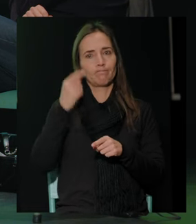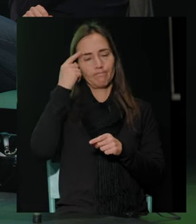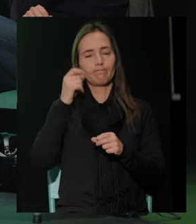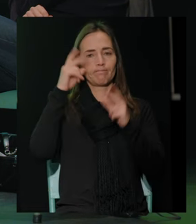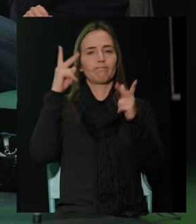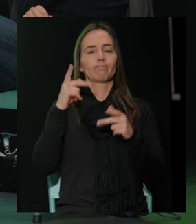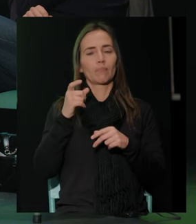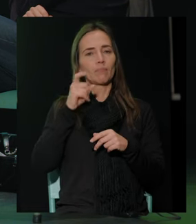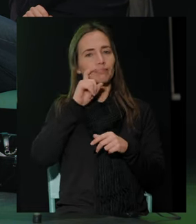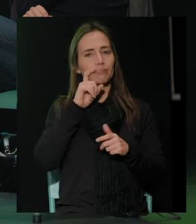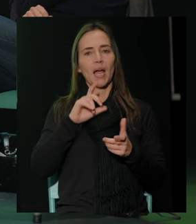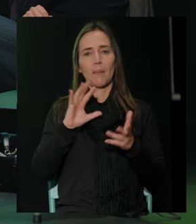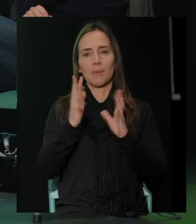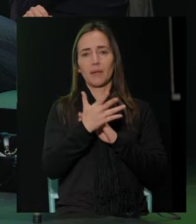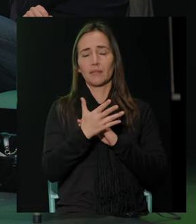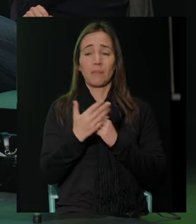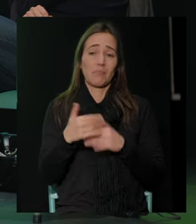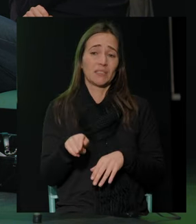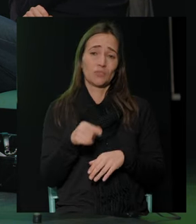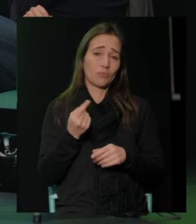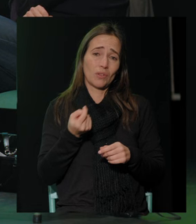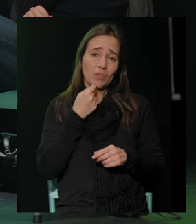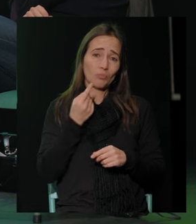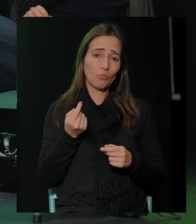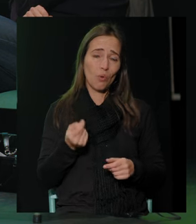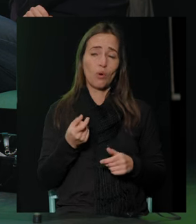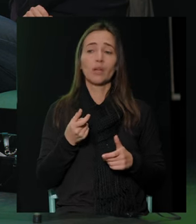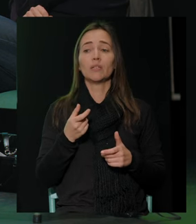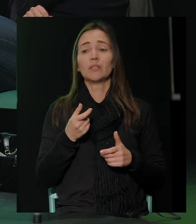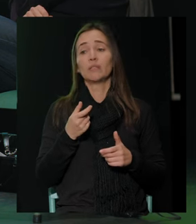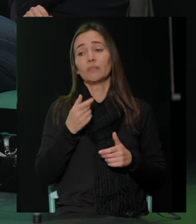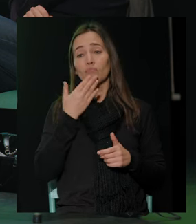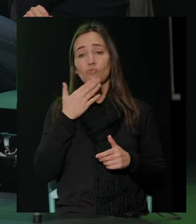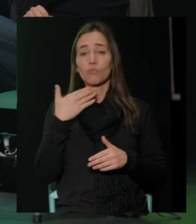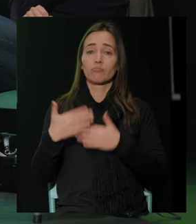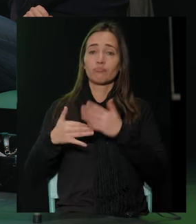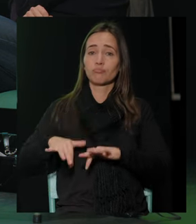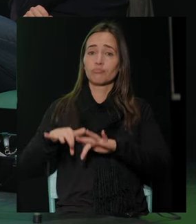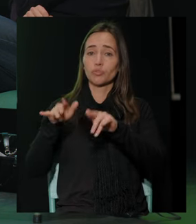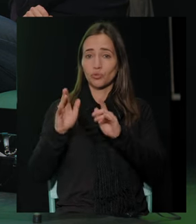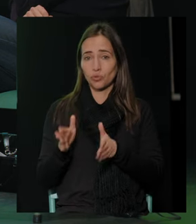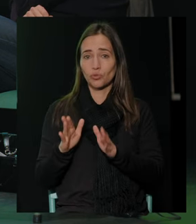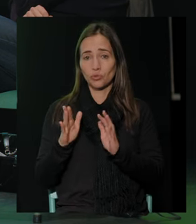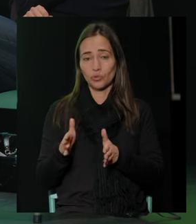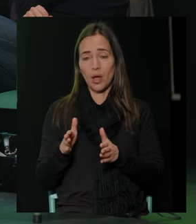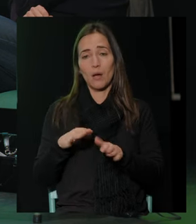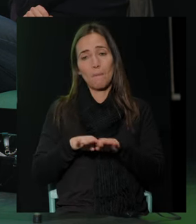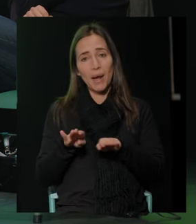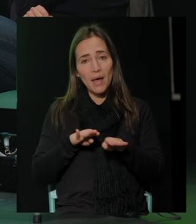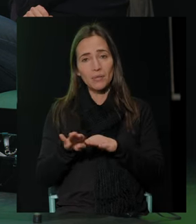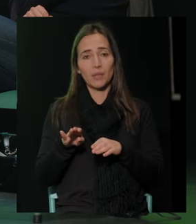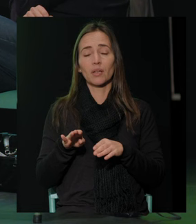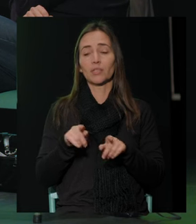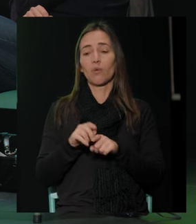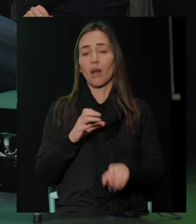ambientais. Mas isto diz muito pouco, não é? Diz muito pouco, e felizmente isso já foi evoluindo para práticas como as que a